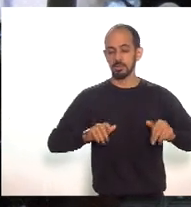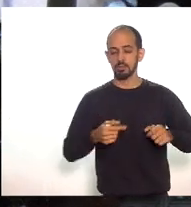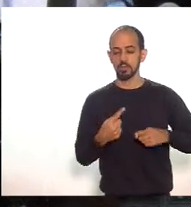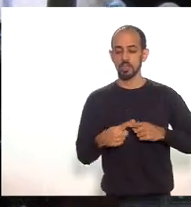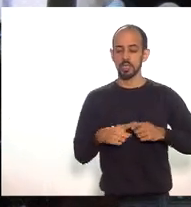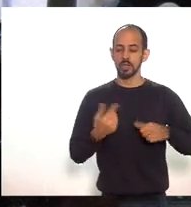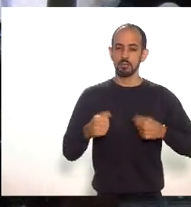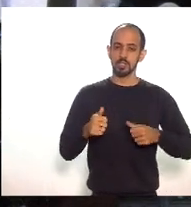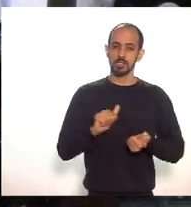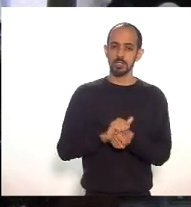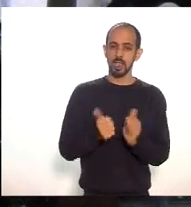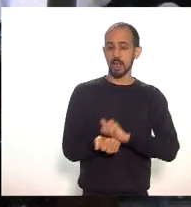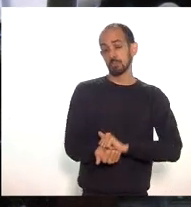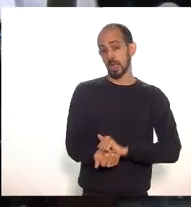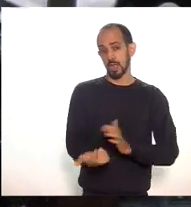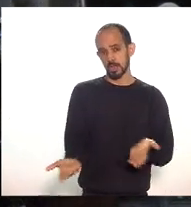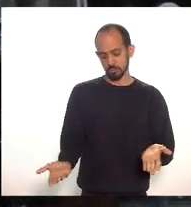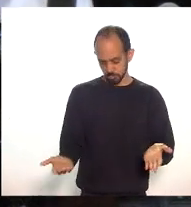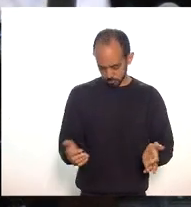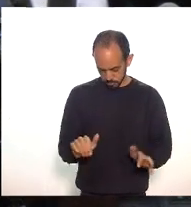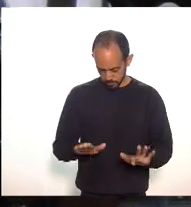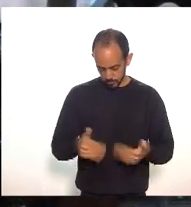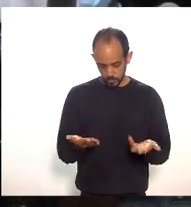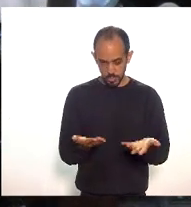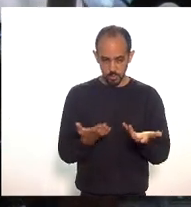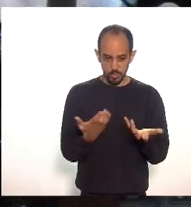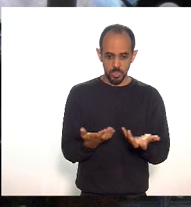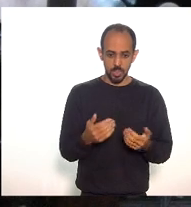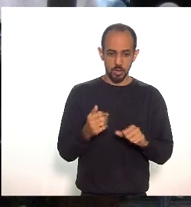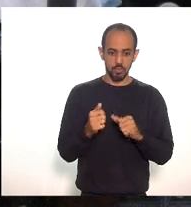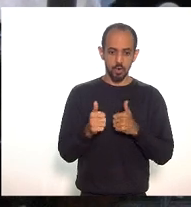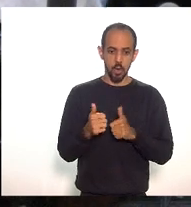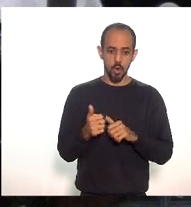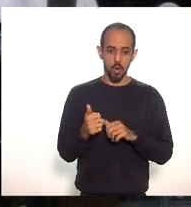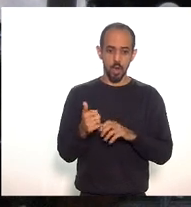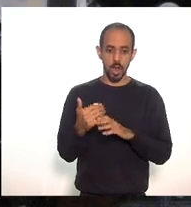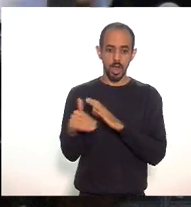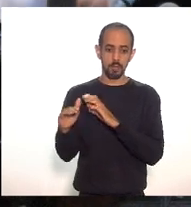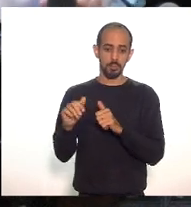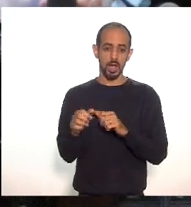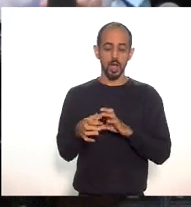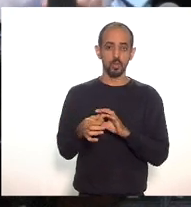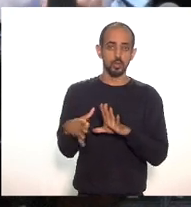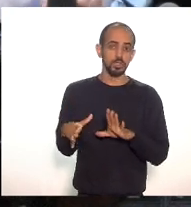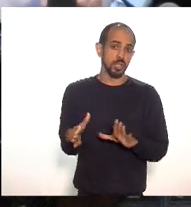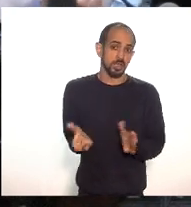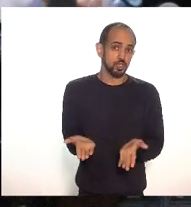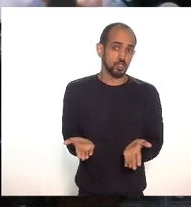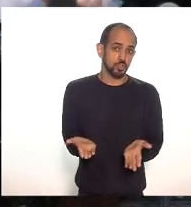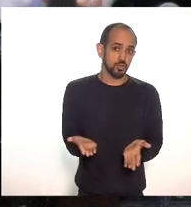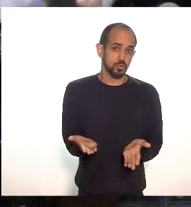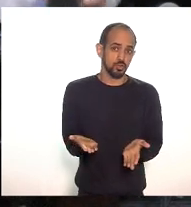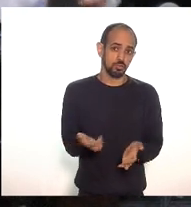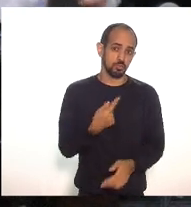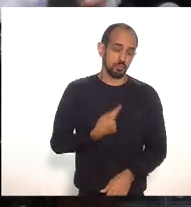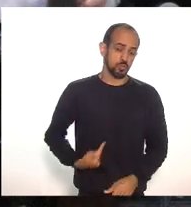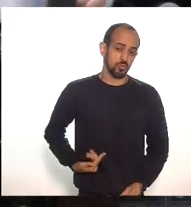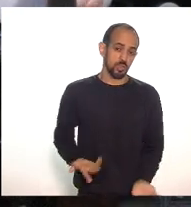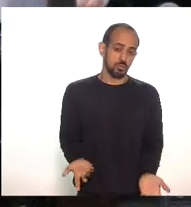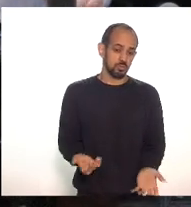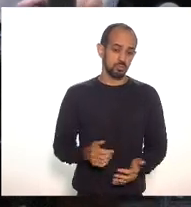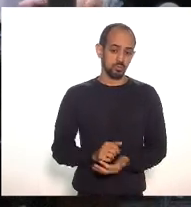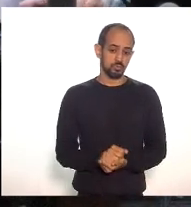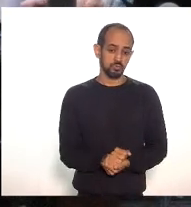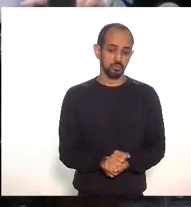Então queria encaminhar ser um projeto autorizativo de novo